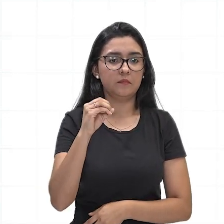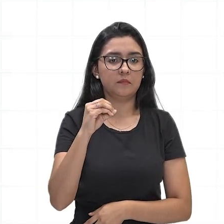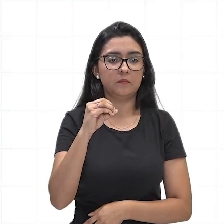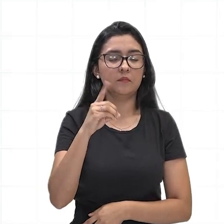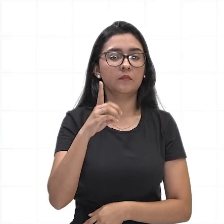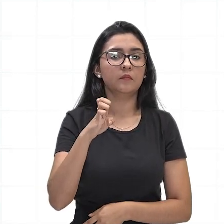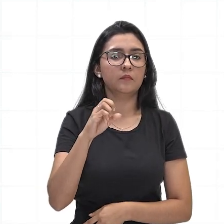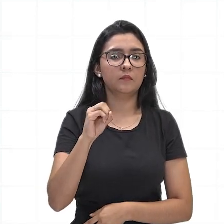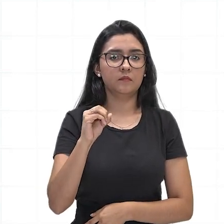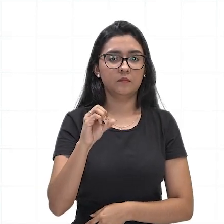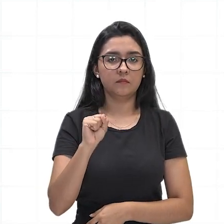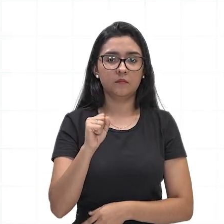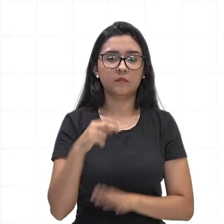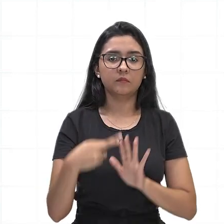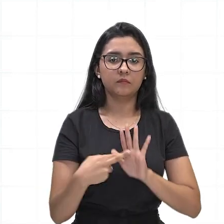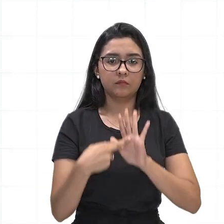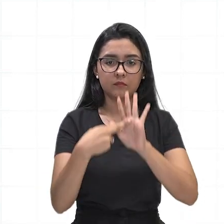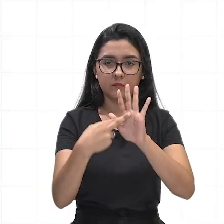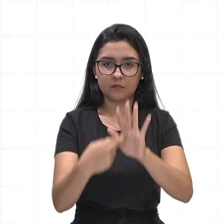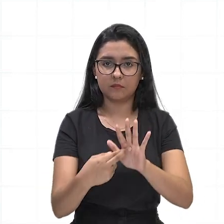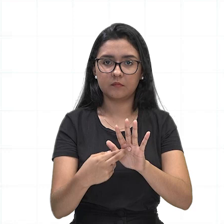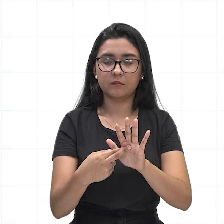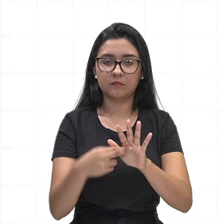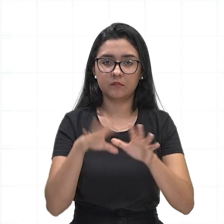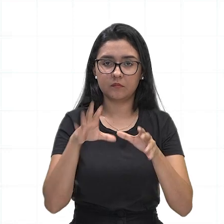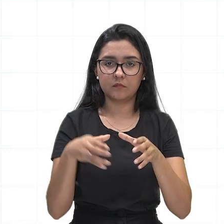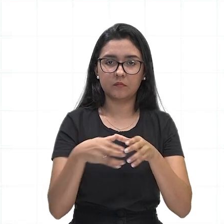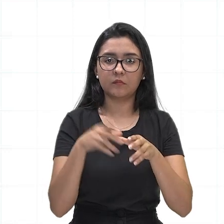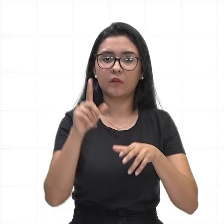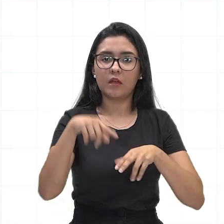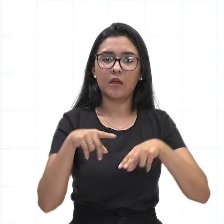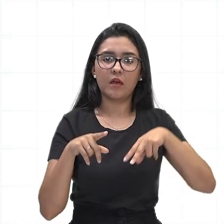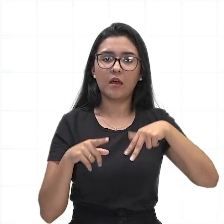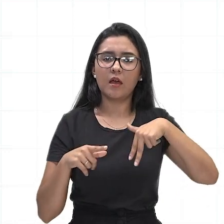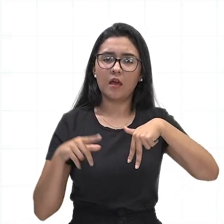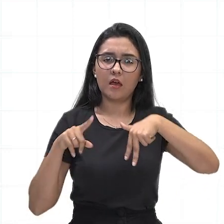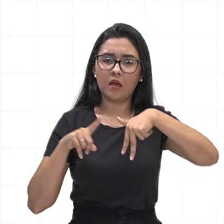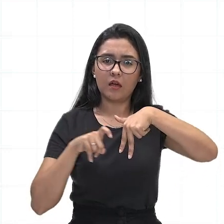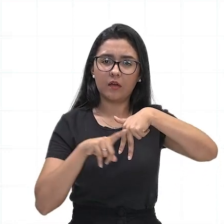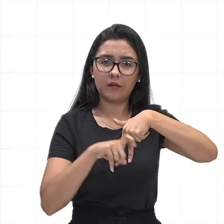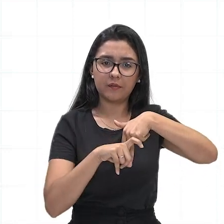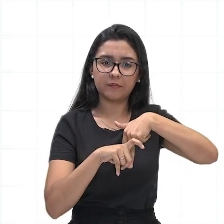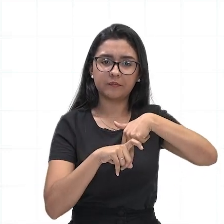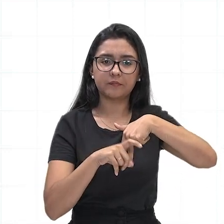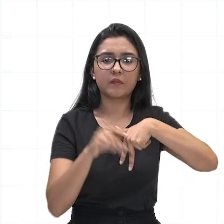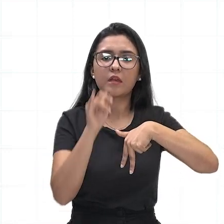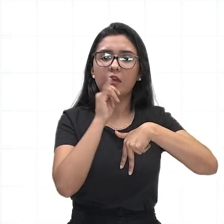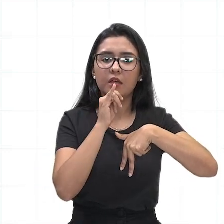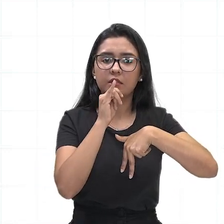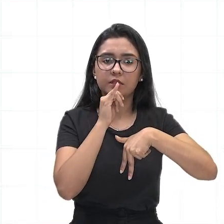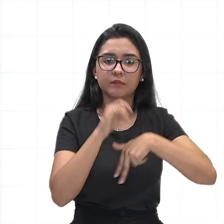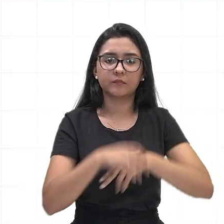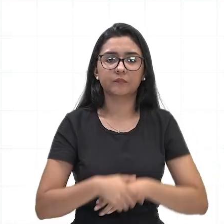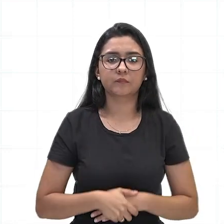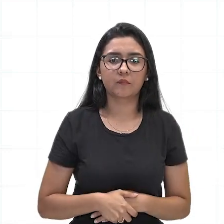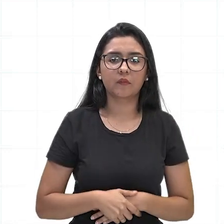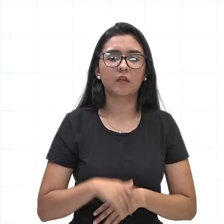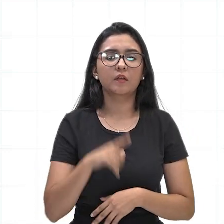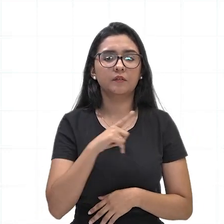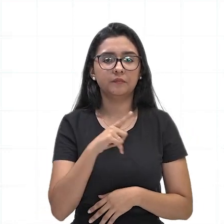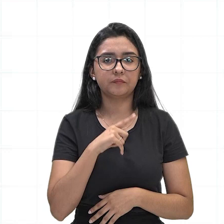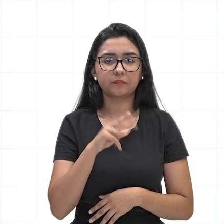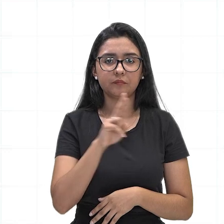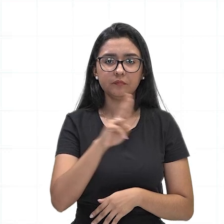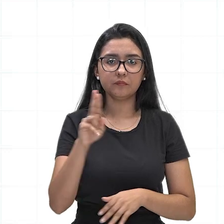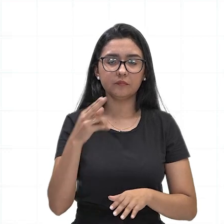Os representantes dessa classe são parasitas, como o esquistossomo, né? E aí a gente tem o nome